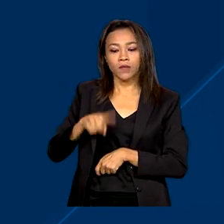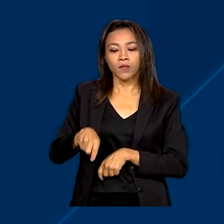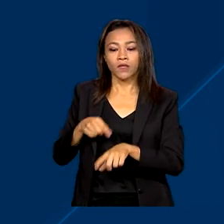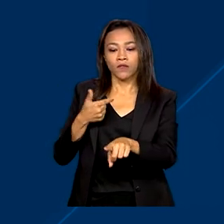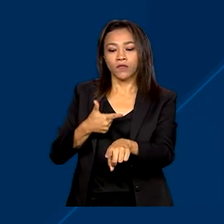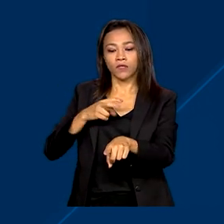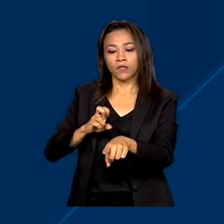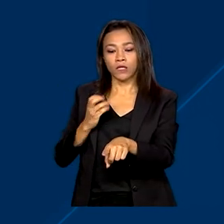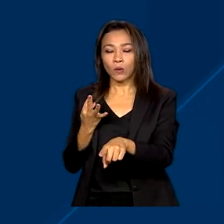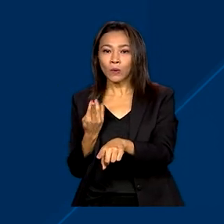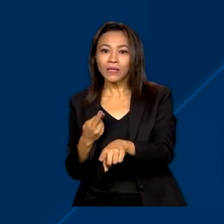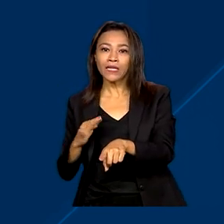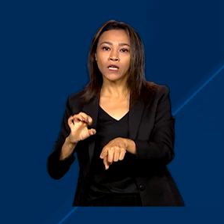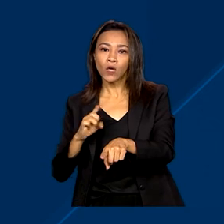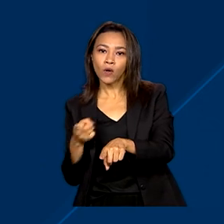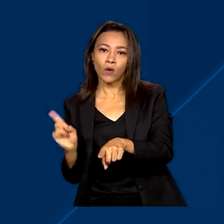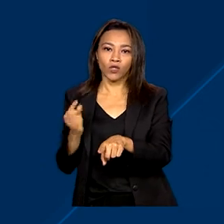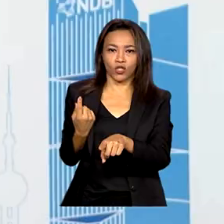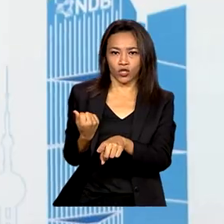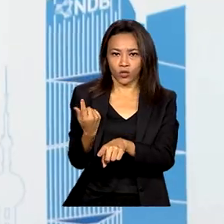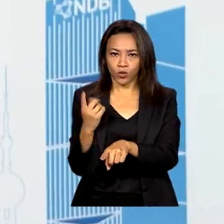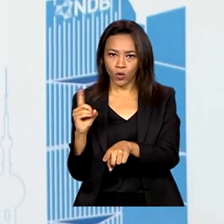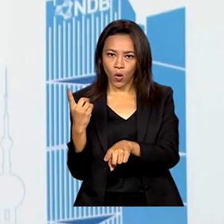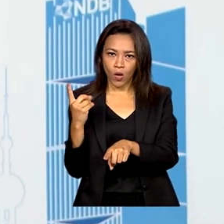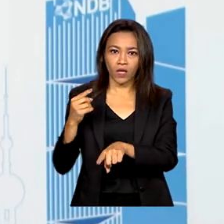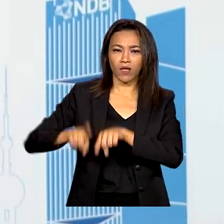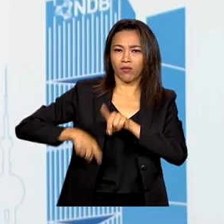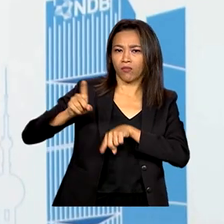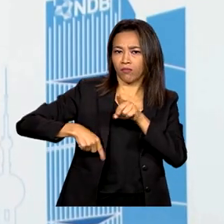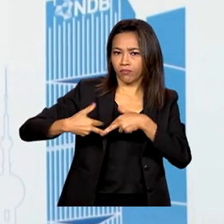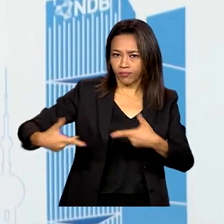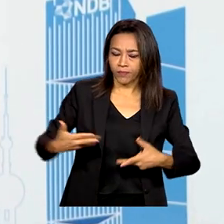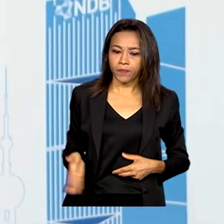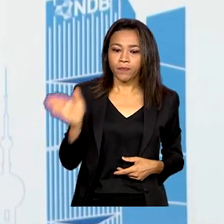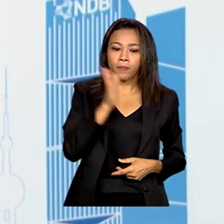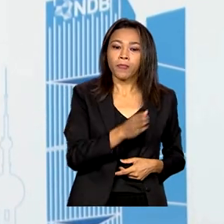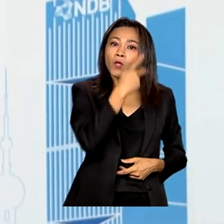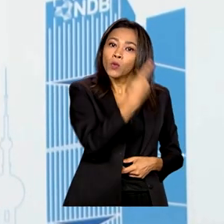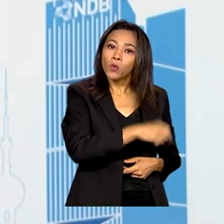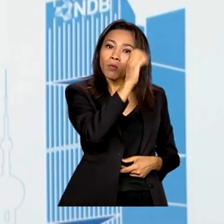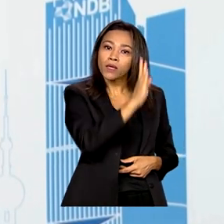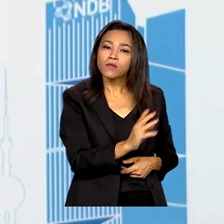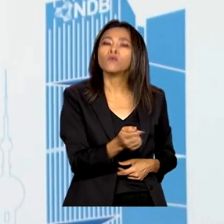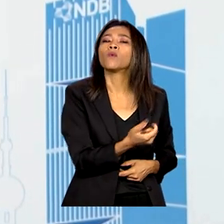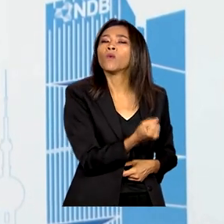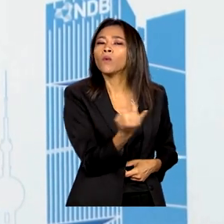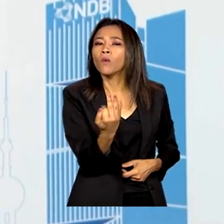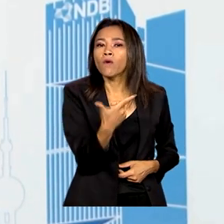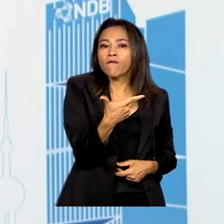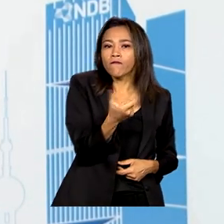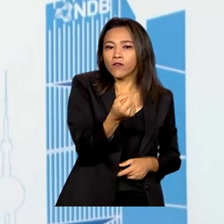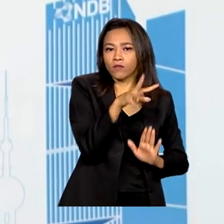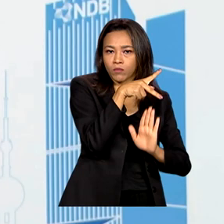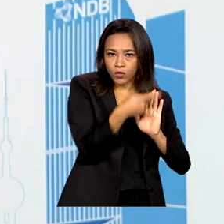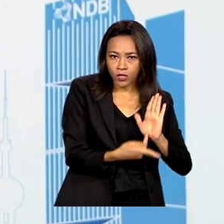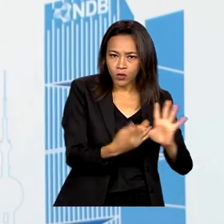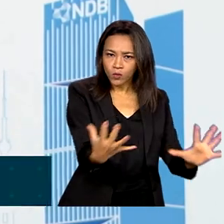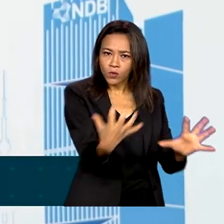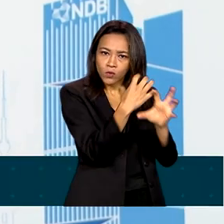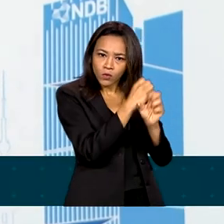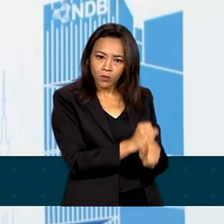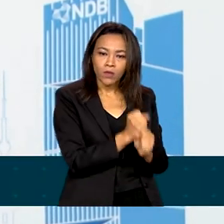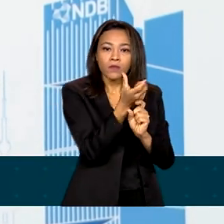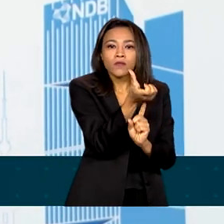de dólares em produto interno bruto. No Brasil, são 20 os projetos financiados pelo banco, somando quase